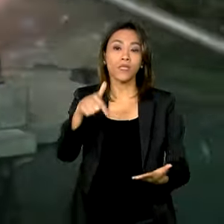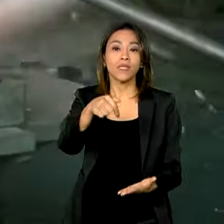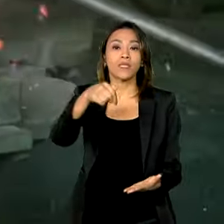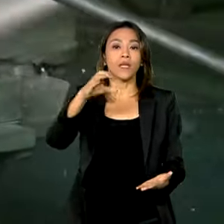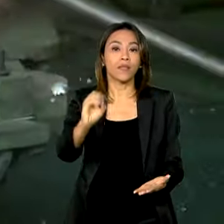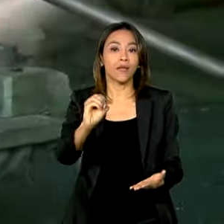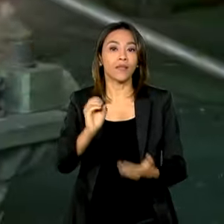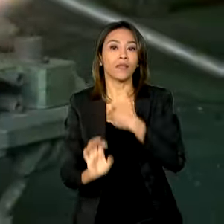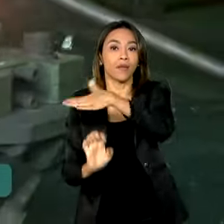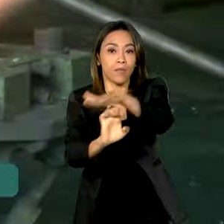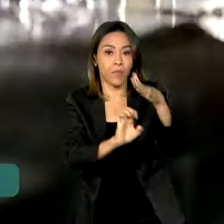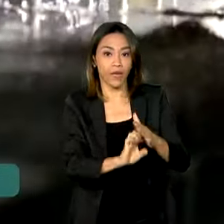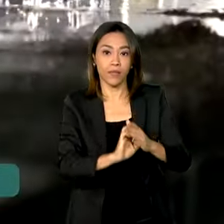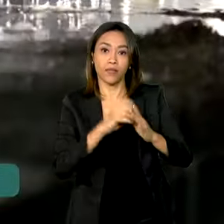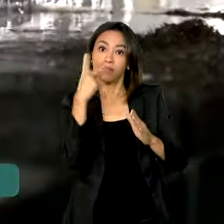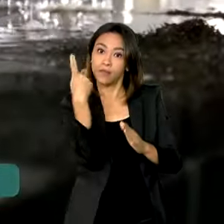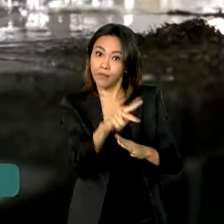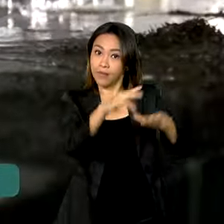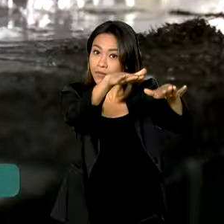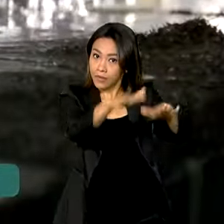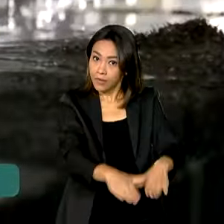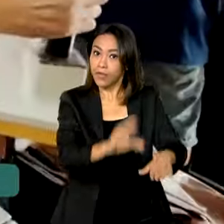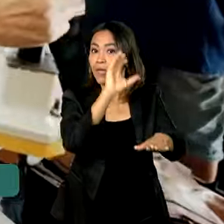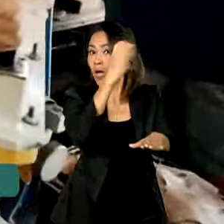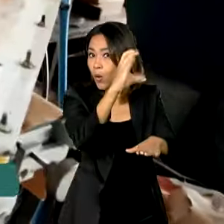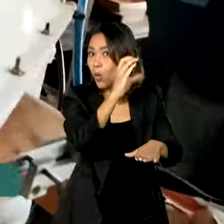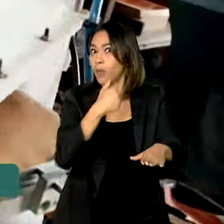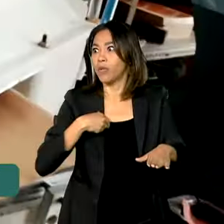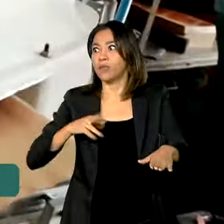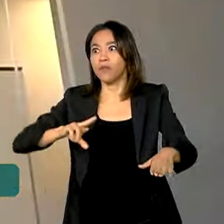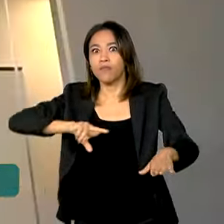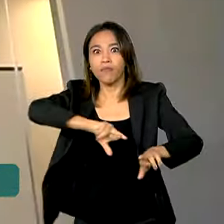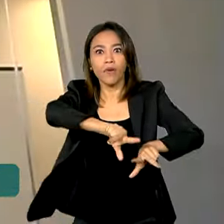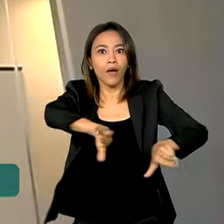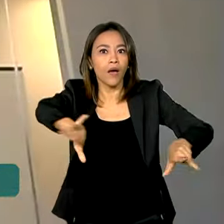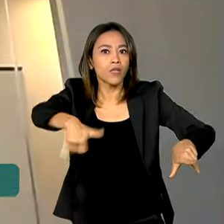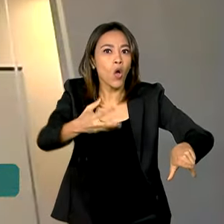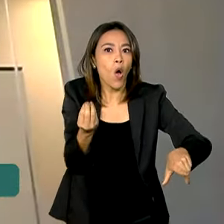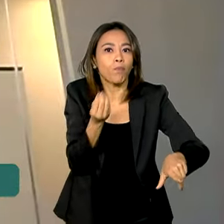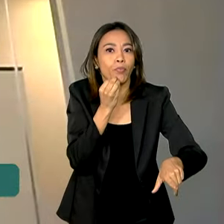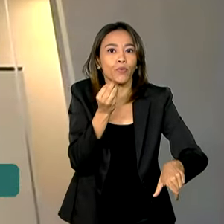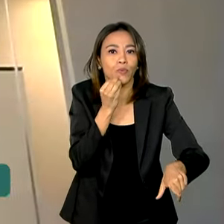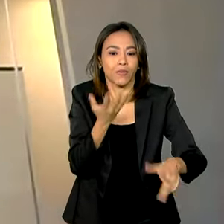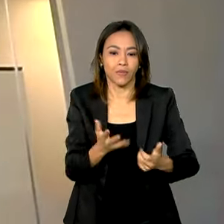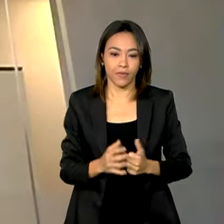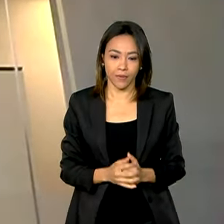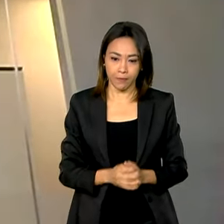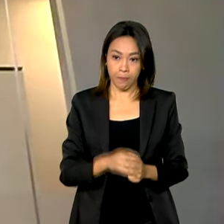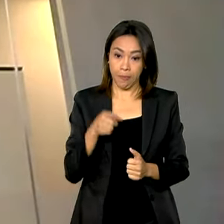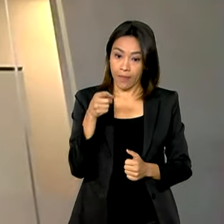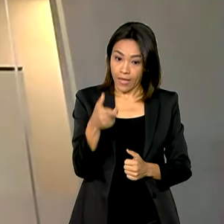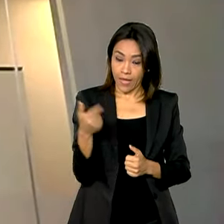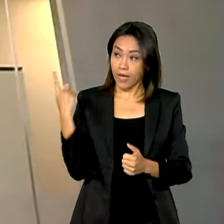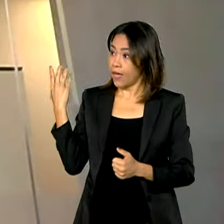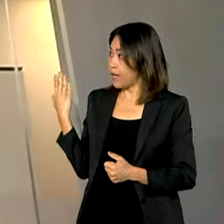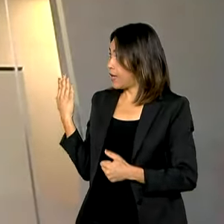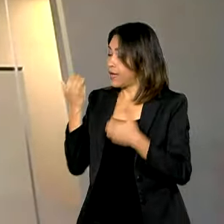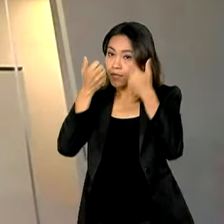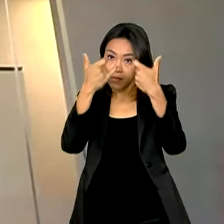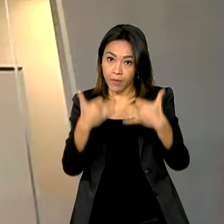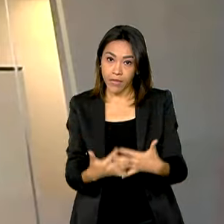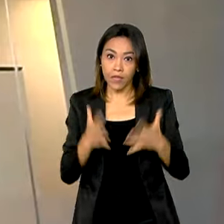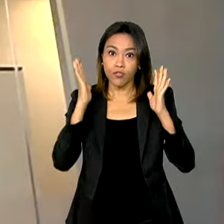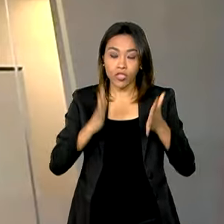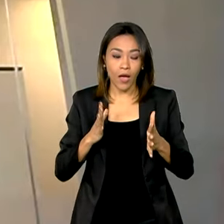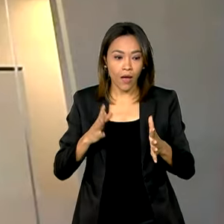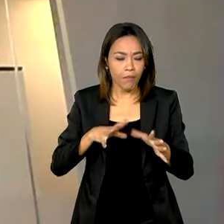atuam na Colômbia e são muitas as oportunidades de negócio. Nós temos mapeadas mais de 1.500